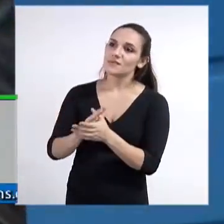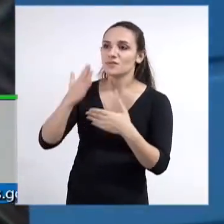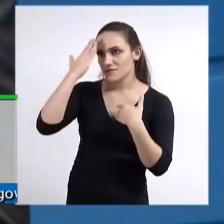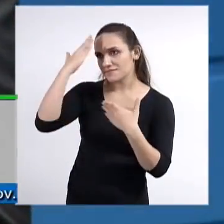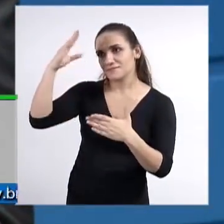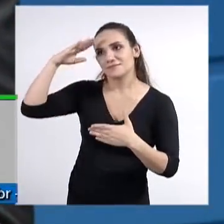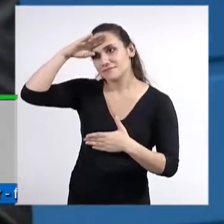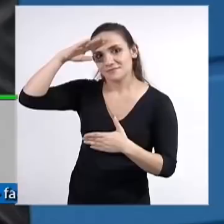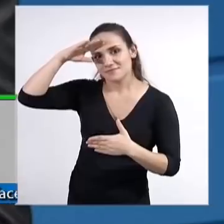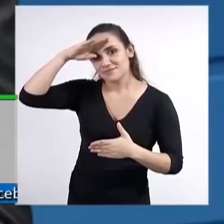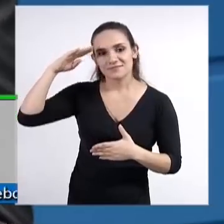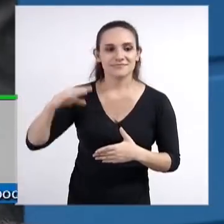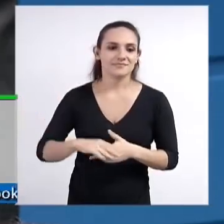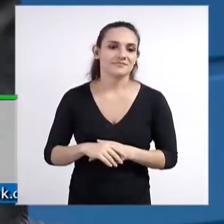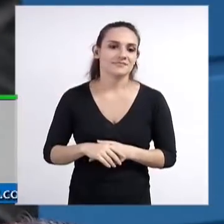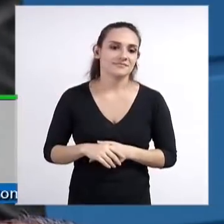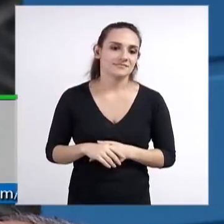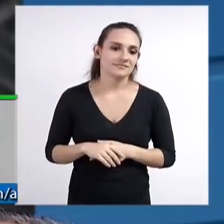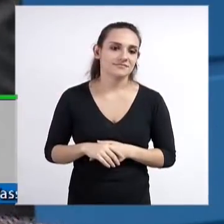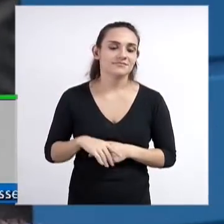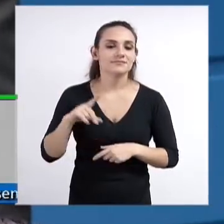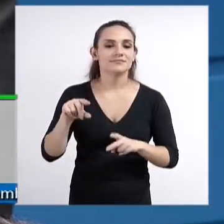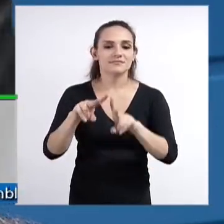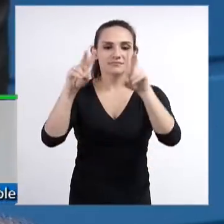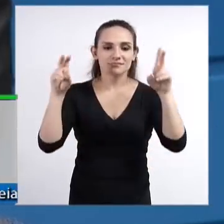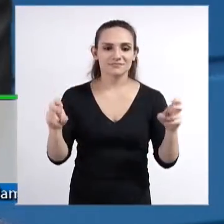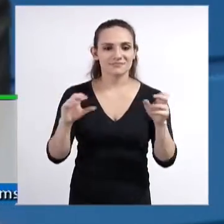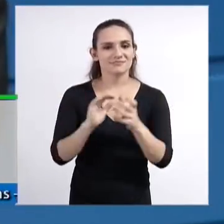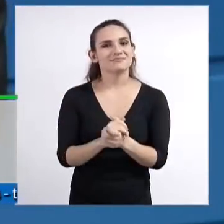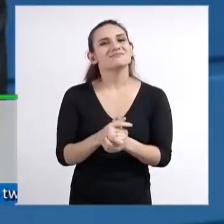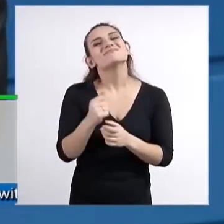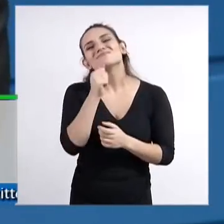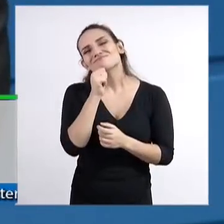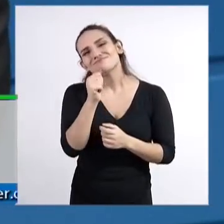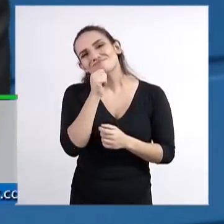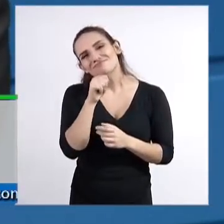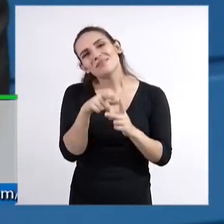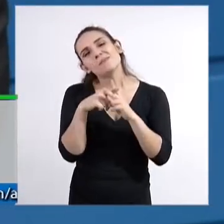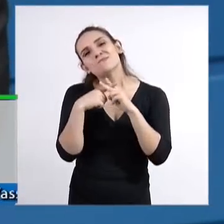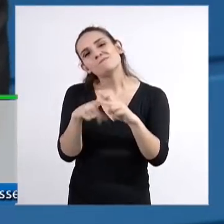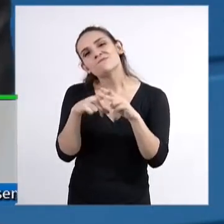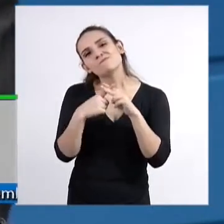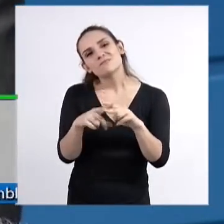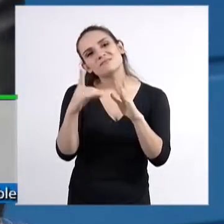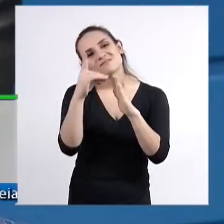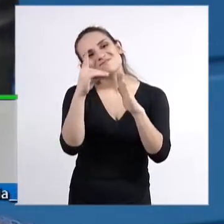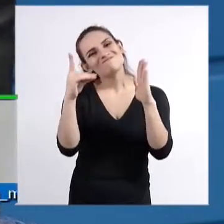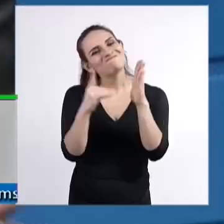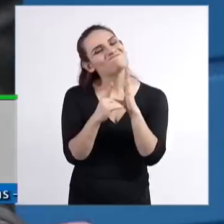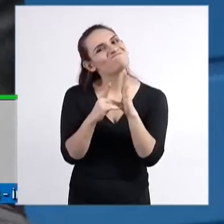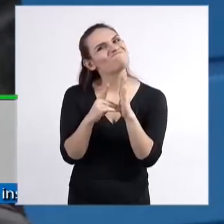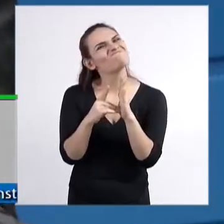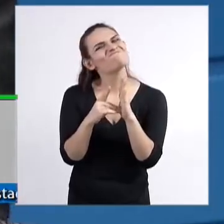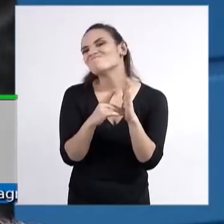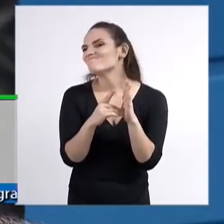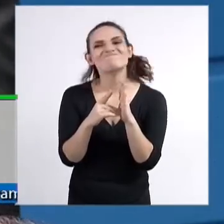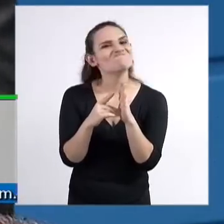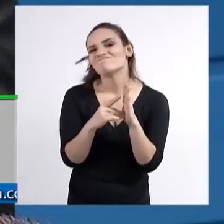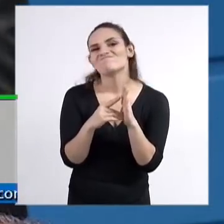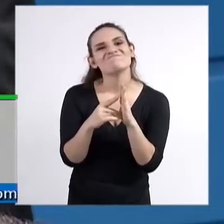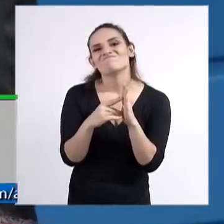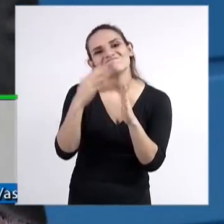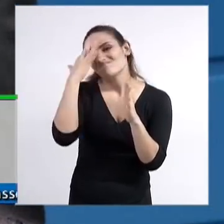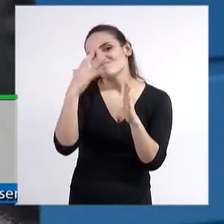eu agradeço. E esse é um assunto que, mesmo com a edição do decreto, ele não